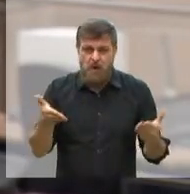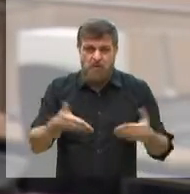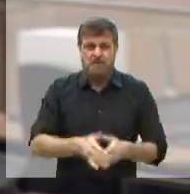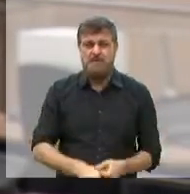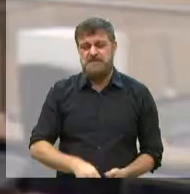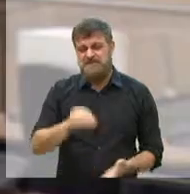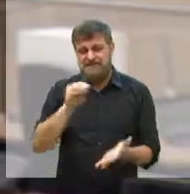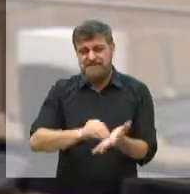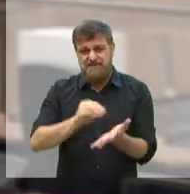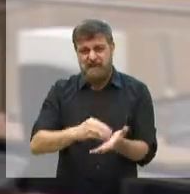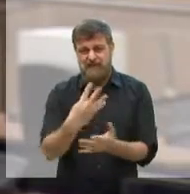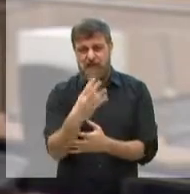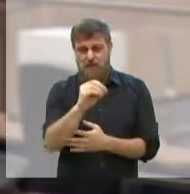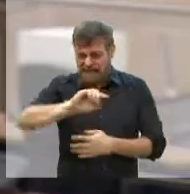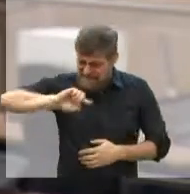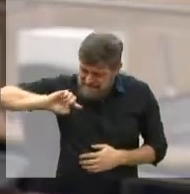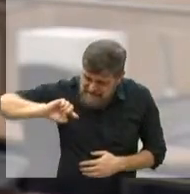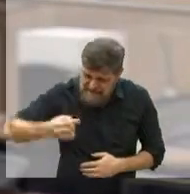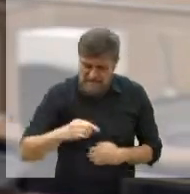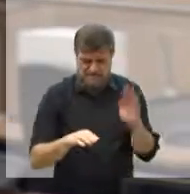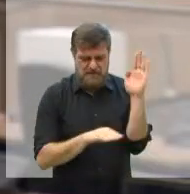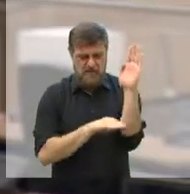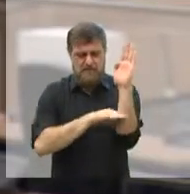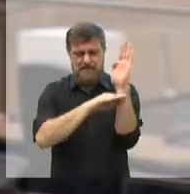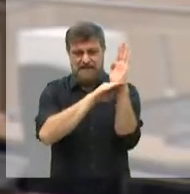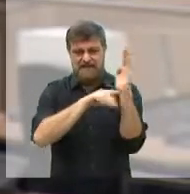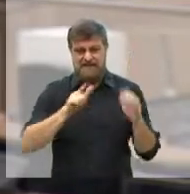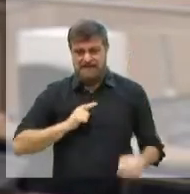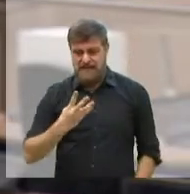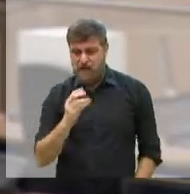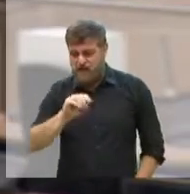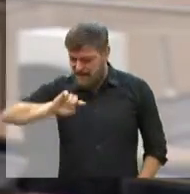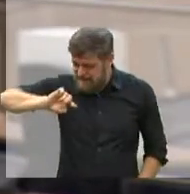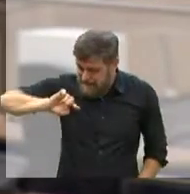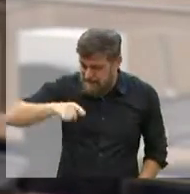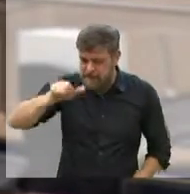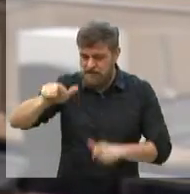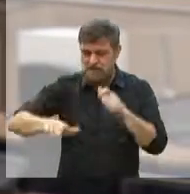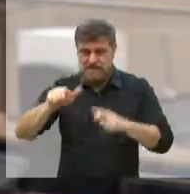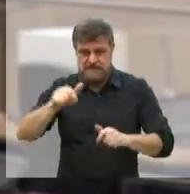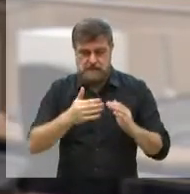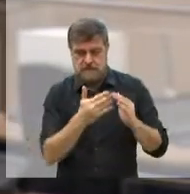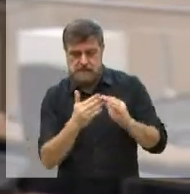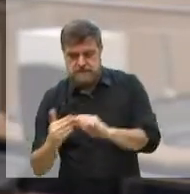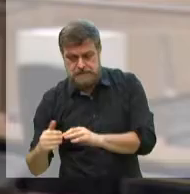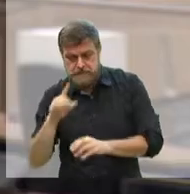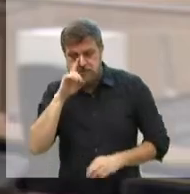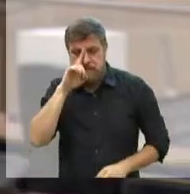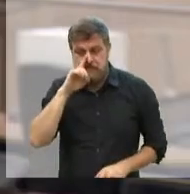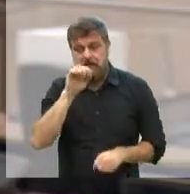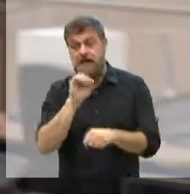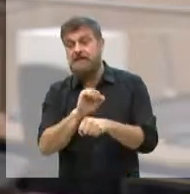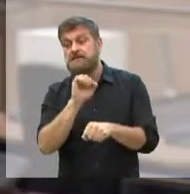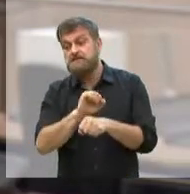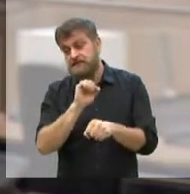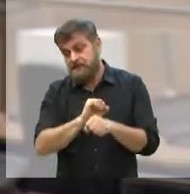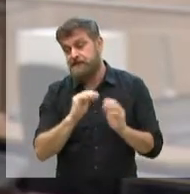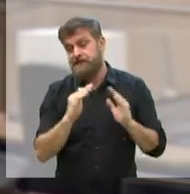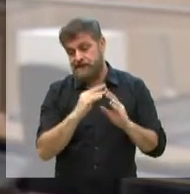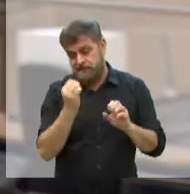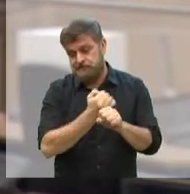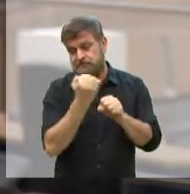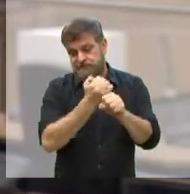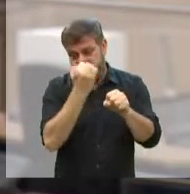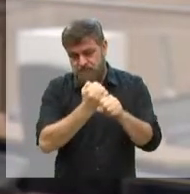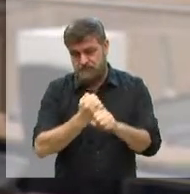quase 40 mil unidades habitacionais. Tem 40 mil pessoas morando em lugares riscos ou aguardando casa. Então é um trabalho que